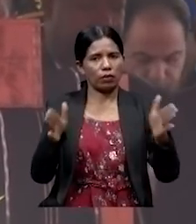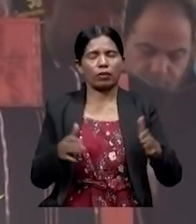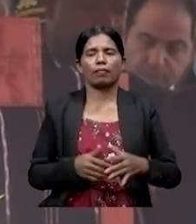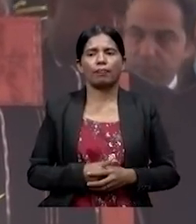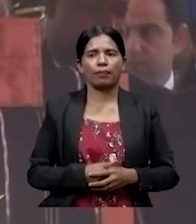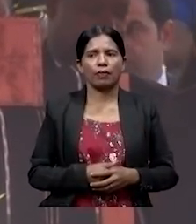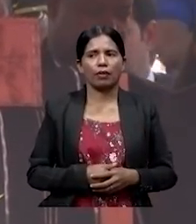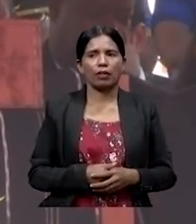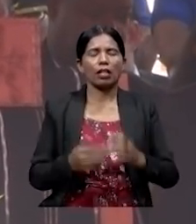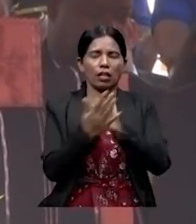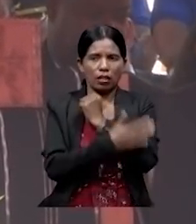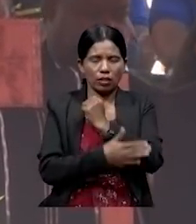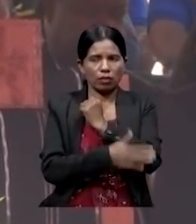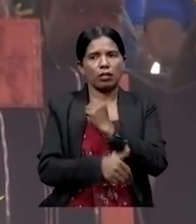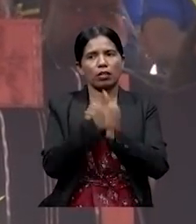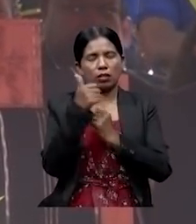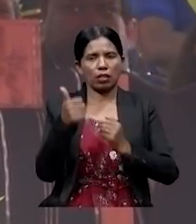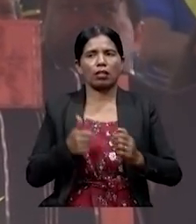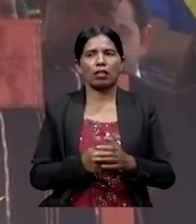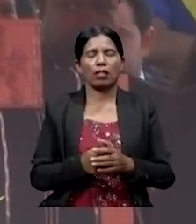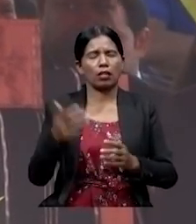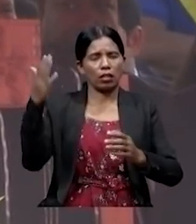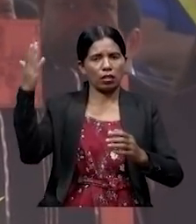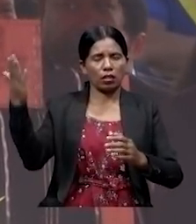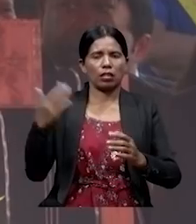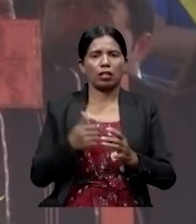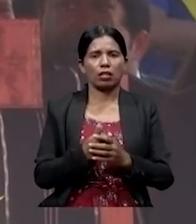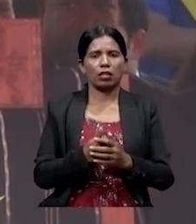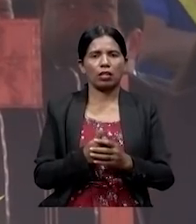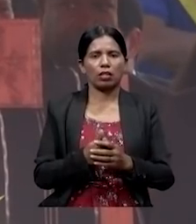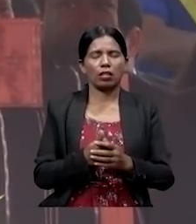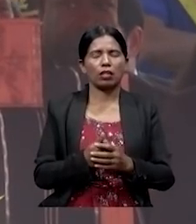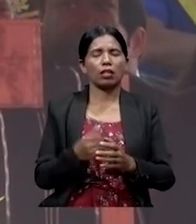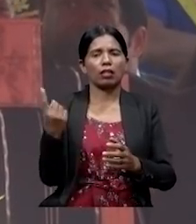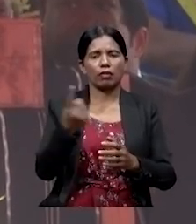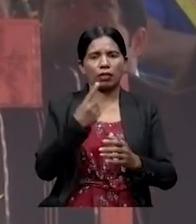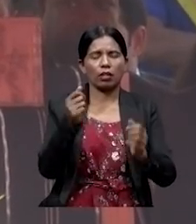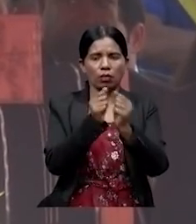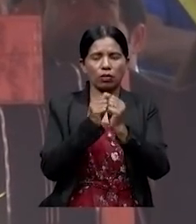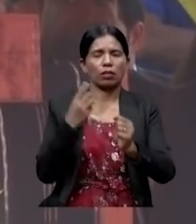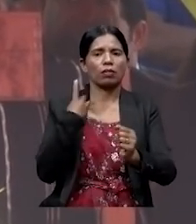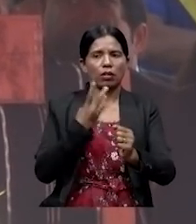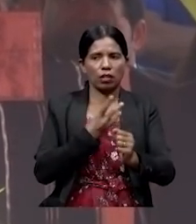E Reiser Sede, que a Europa deve sempre muito com a ida e não vou querer falar.